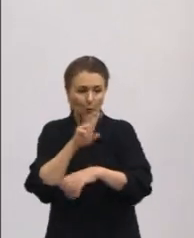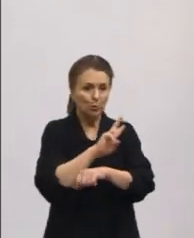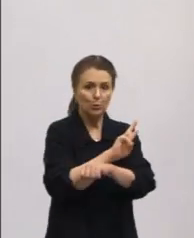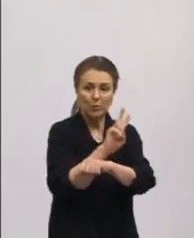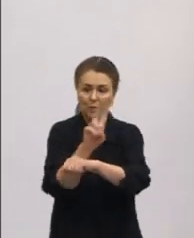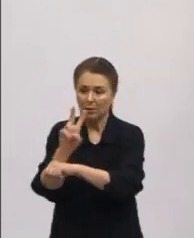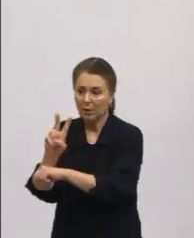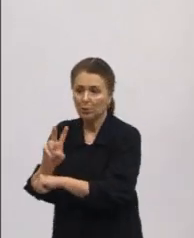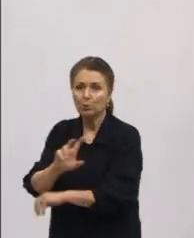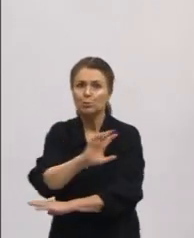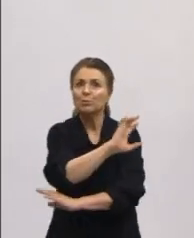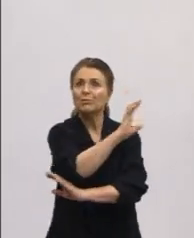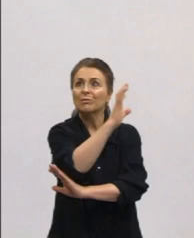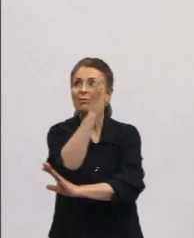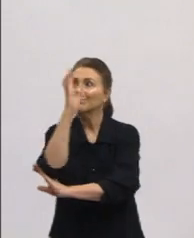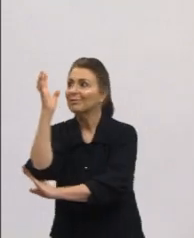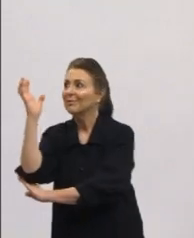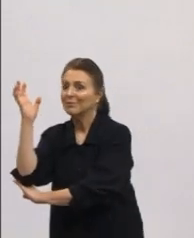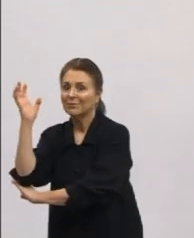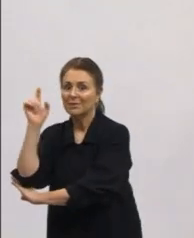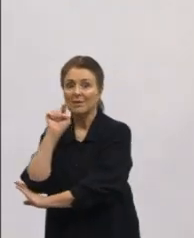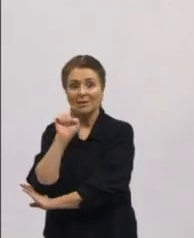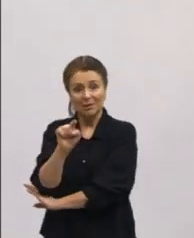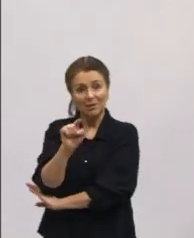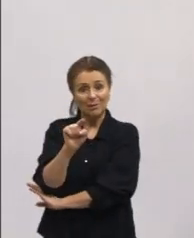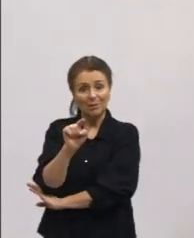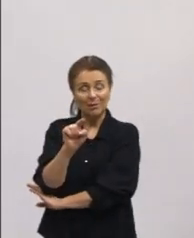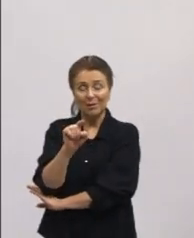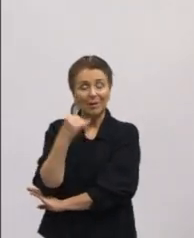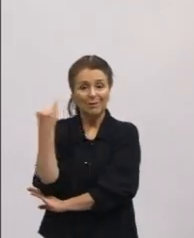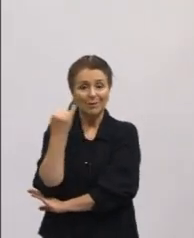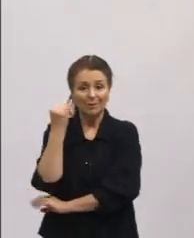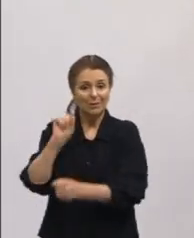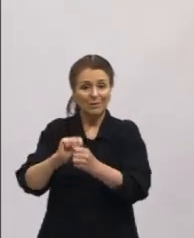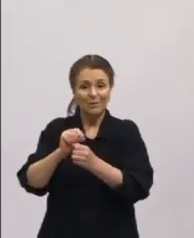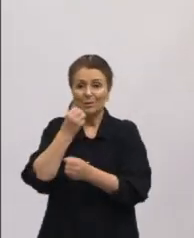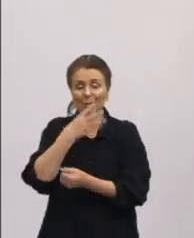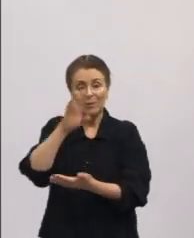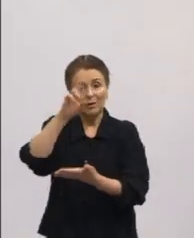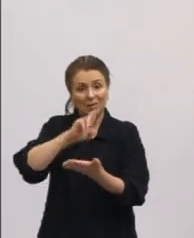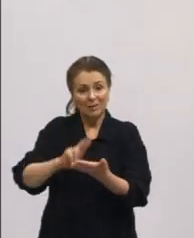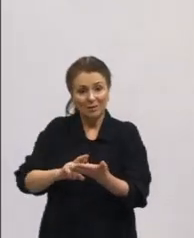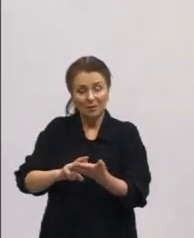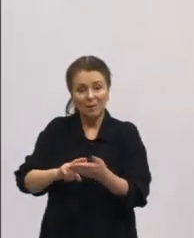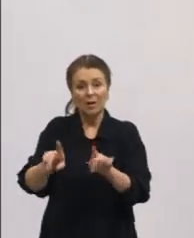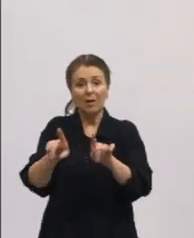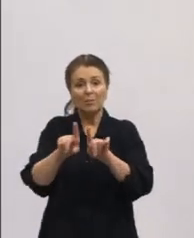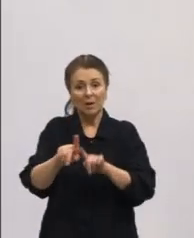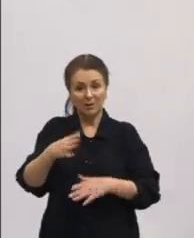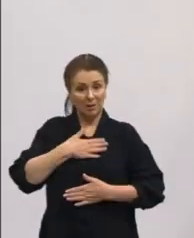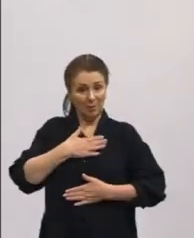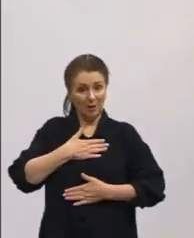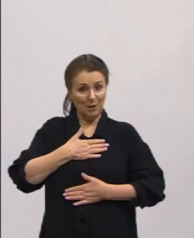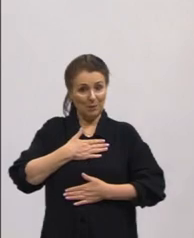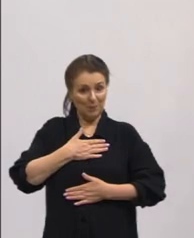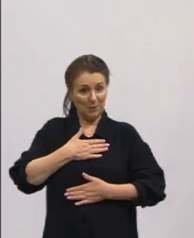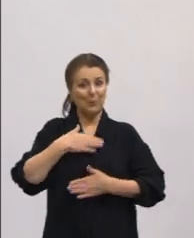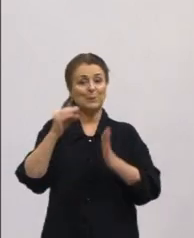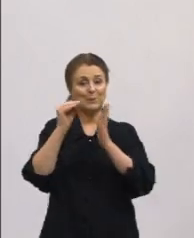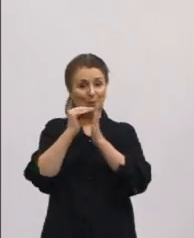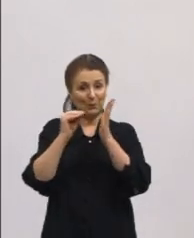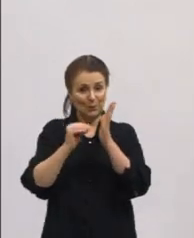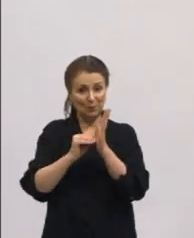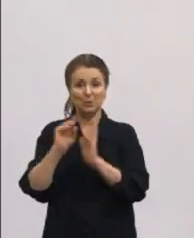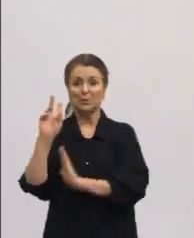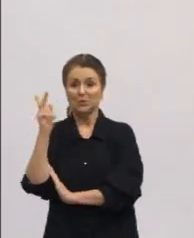isso aí já era meio caminho andado para fazer uma boa redação mas daí agora eu vou entrar um pouquinho mais no meu componente mas a gente vai continuar